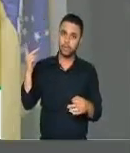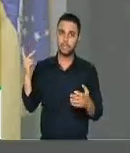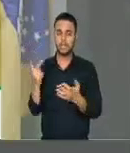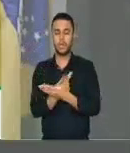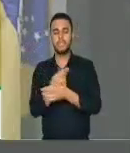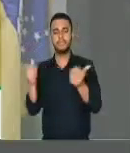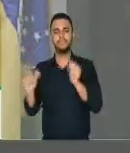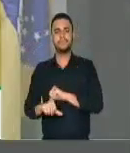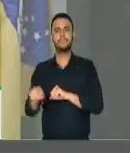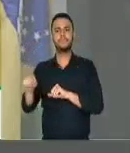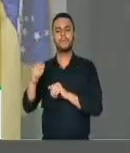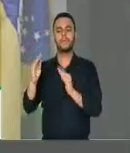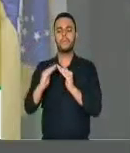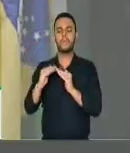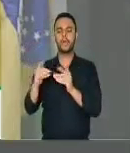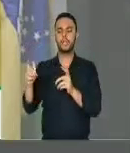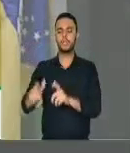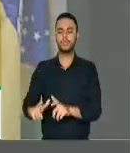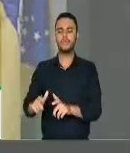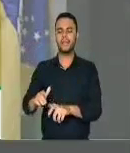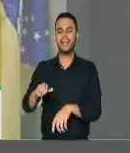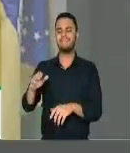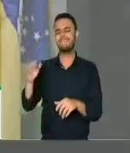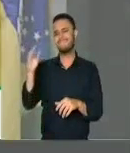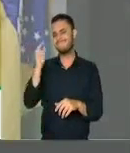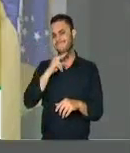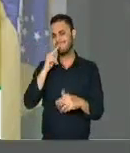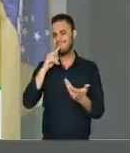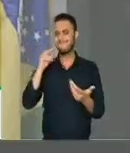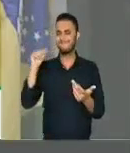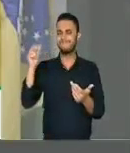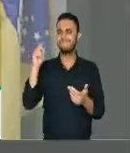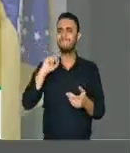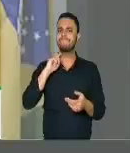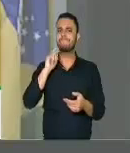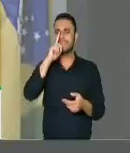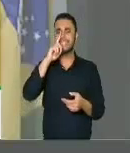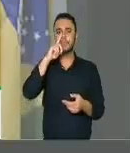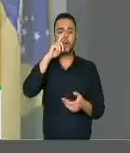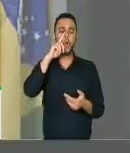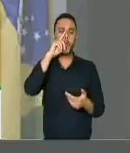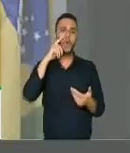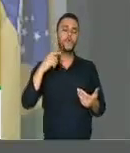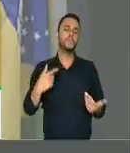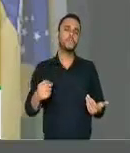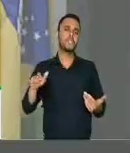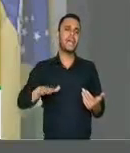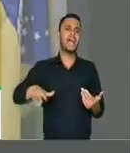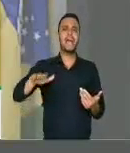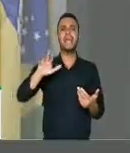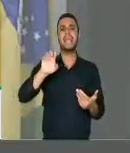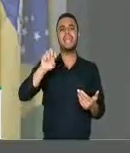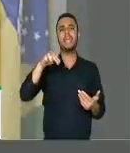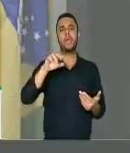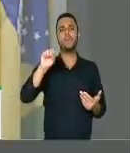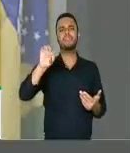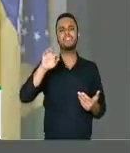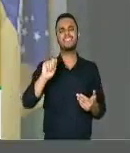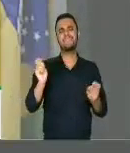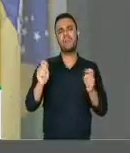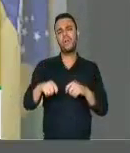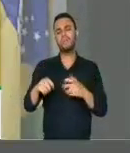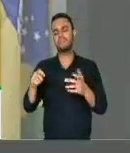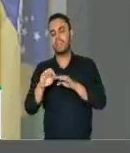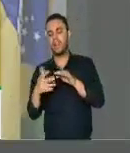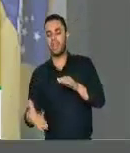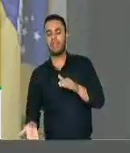áreas de extrema vulnerabilidade, ou seja, nessas áreas de encosta, para que a gente possa ter, não só em Maceió, mas também em